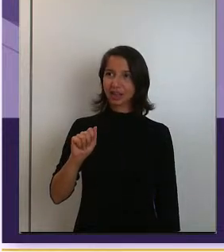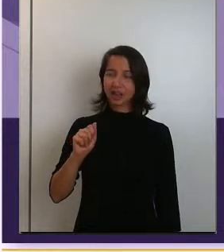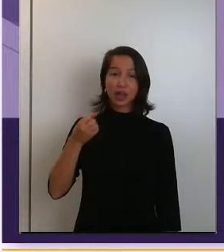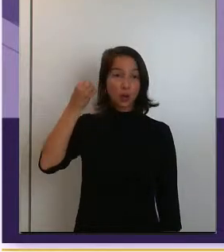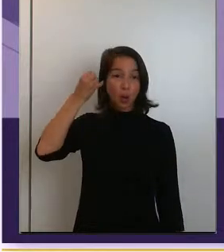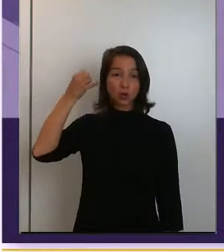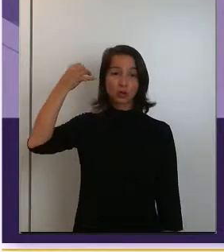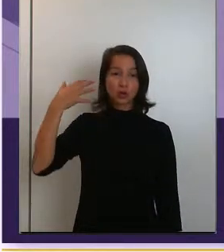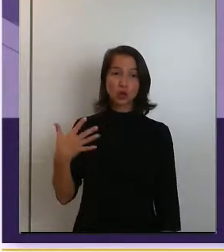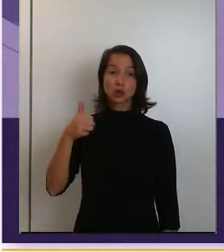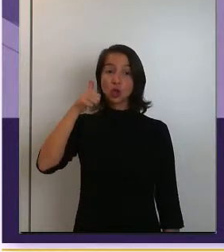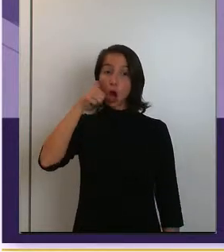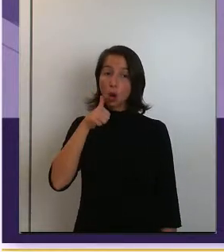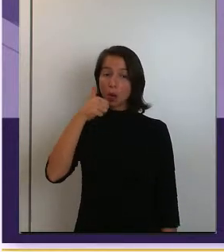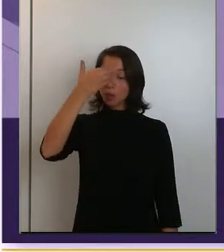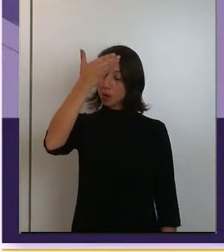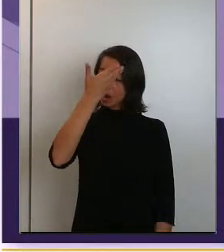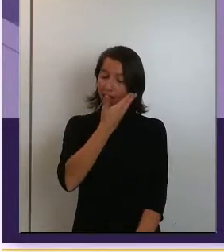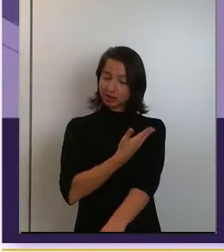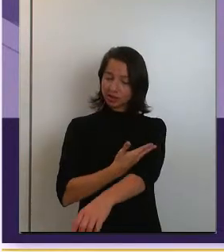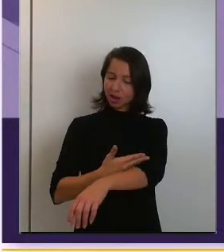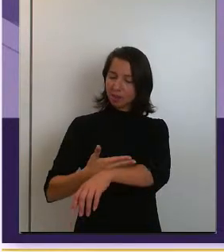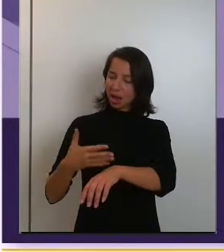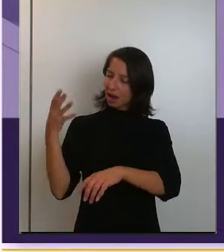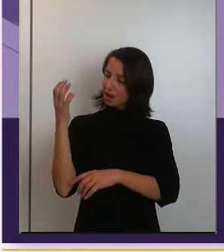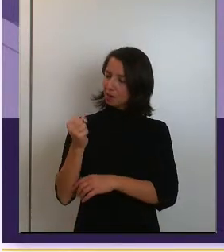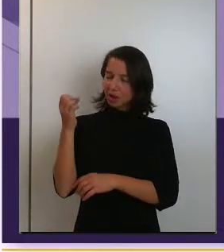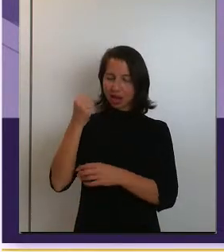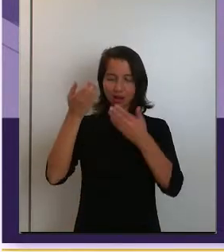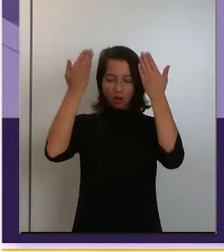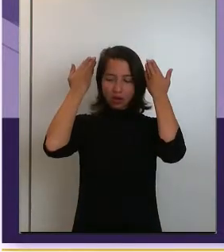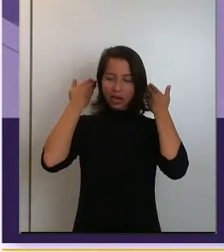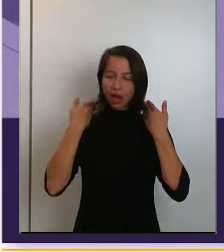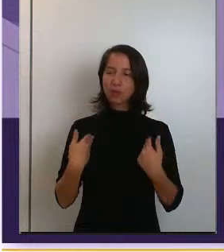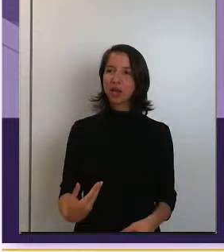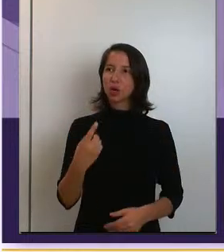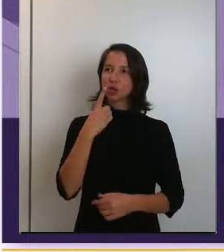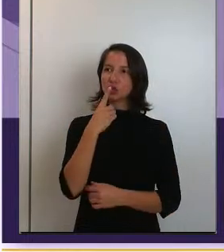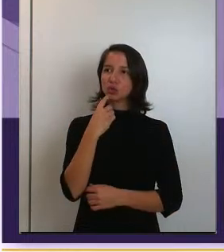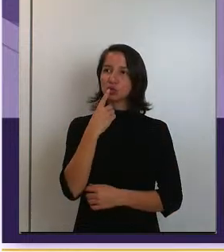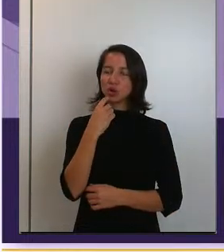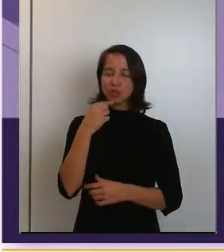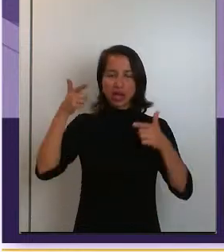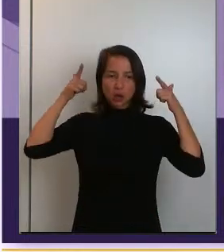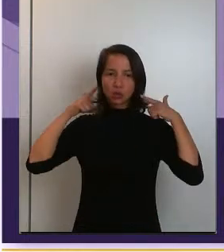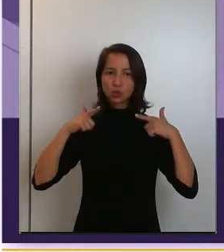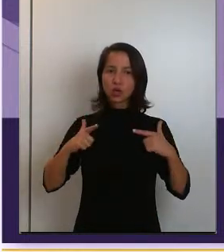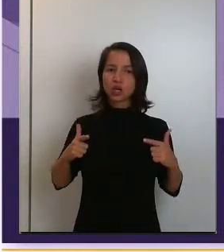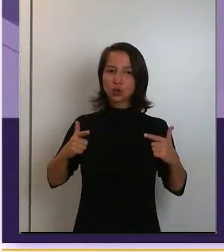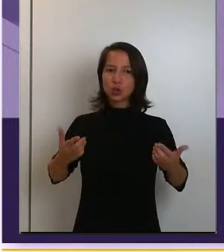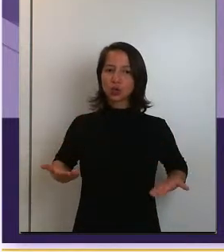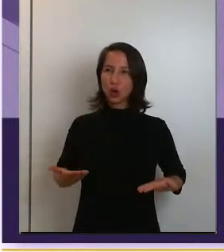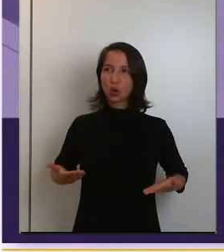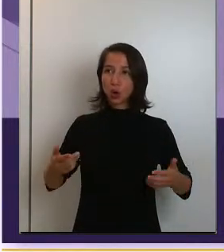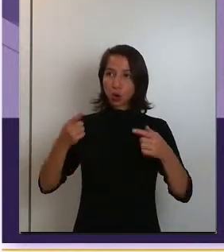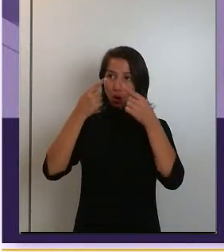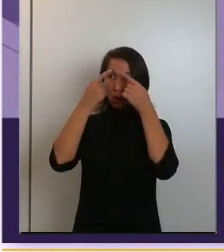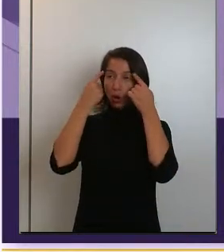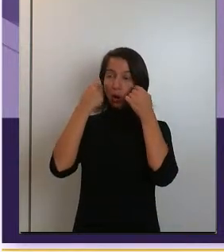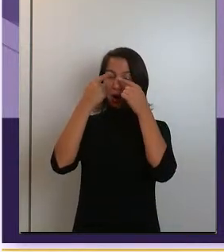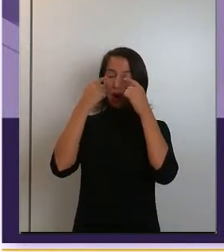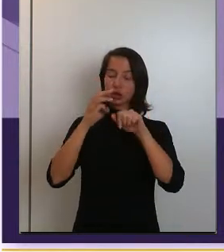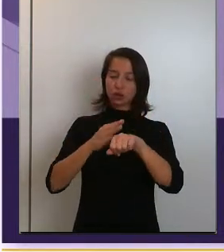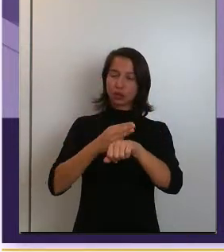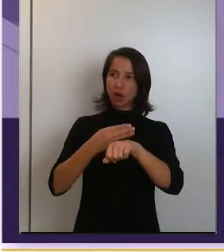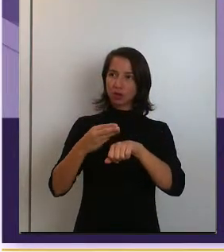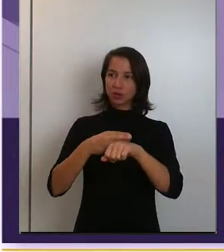mulher de pele branca, tenho cabelos ruivos, lisos e longos, olhos castanhos, estou usando uma camisa